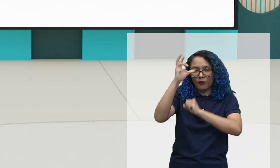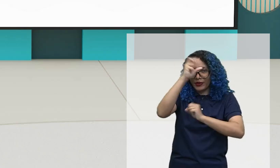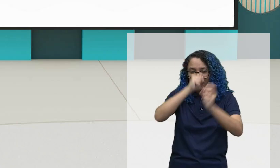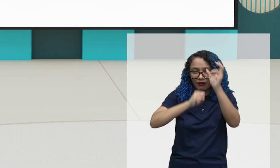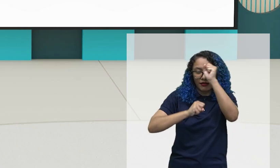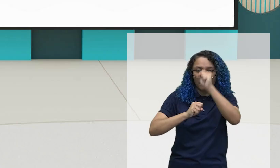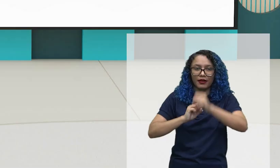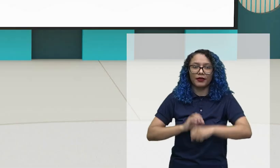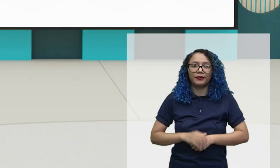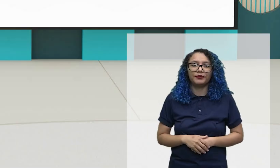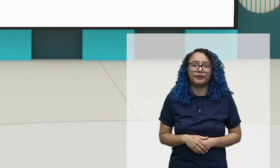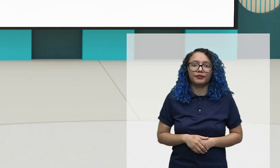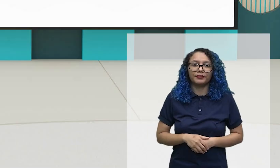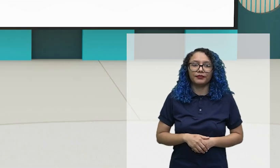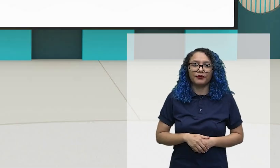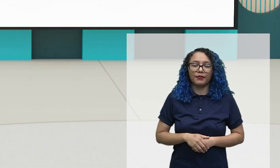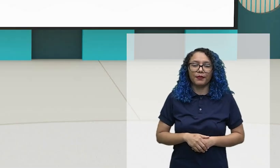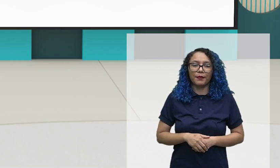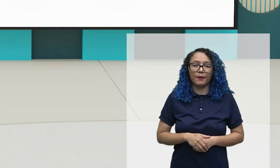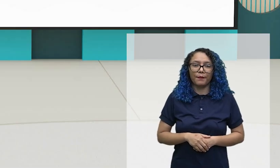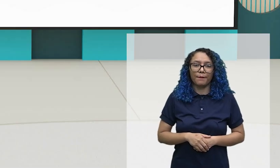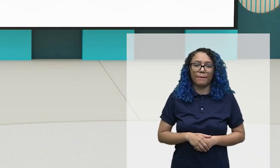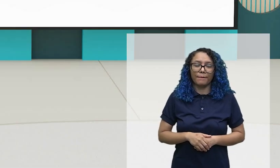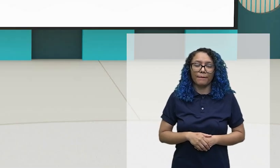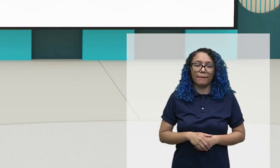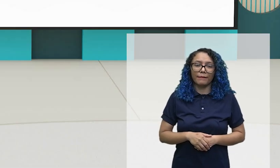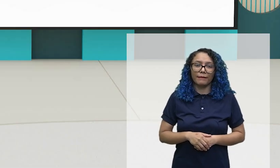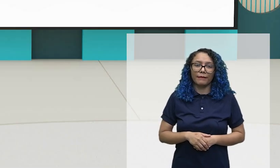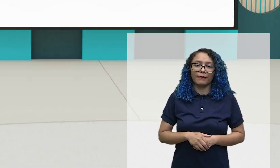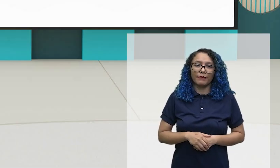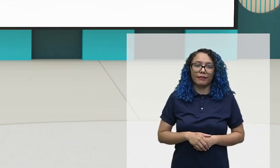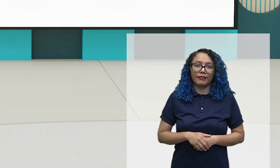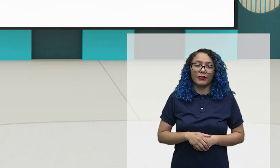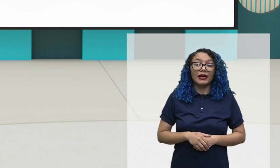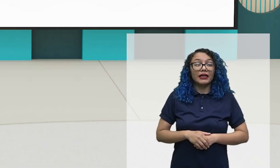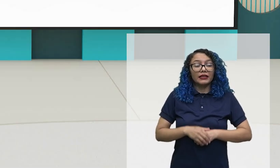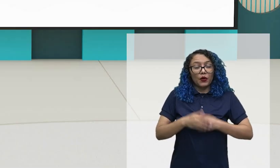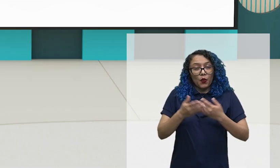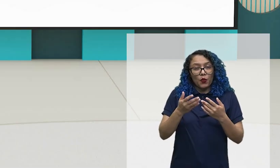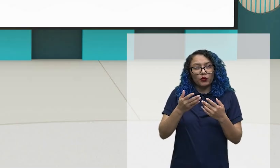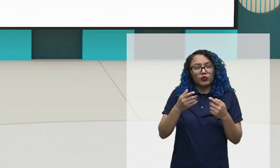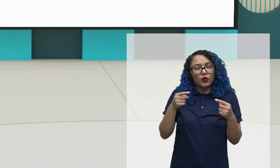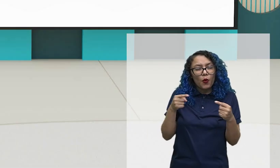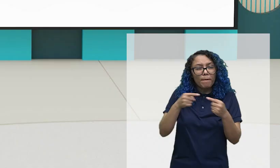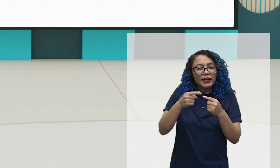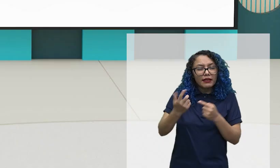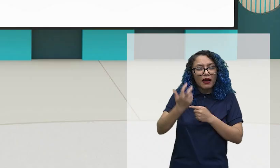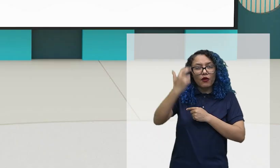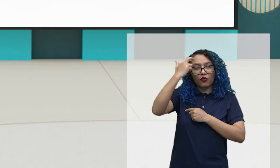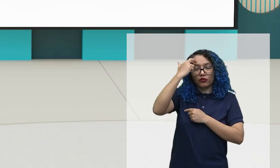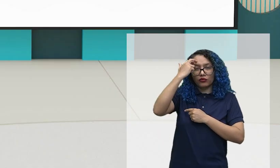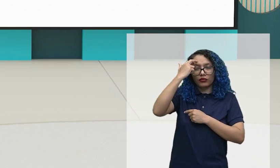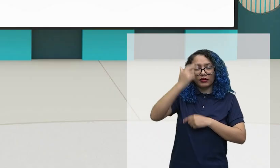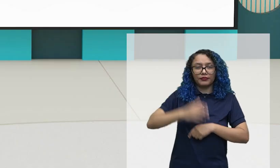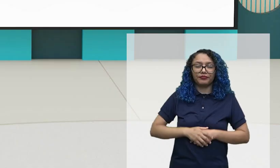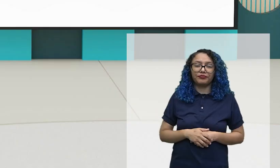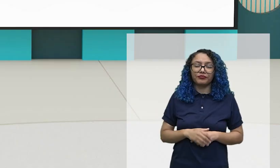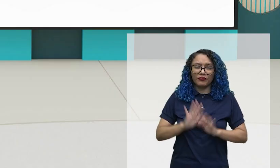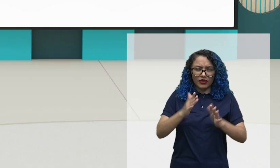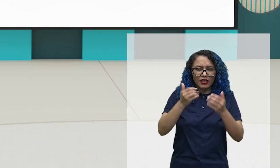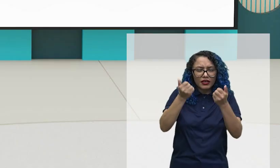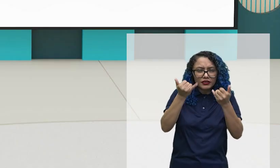dentro desse contexto de aprendizado em famílias, é porque é uma questão cultural. Falamos há pouco